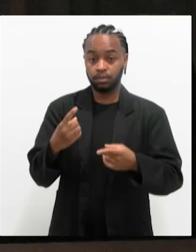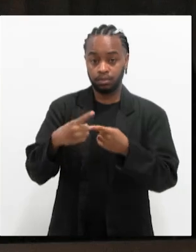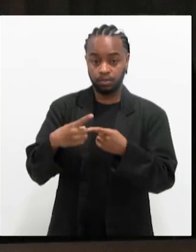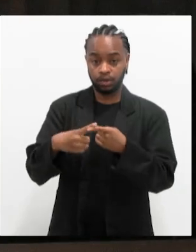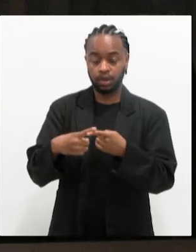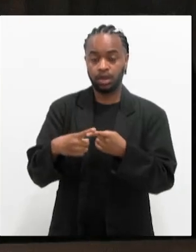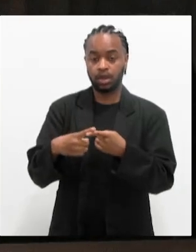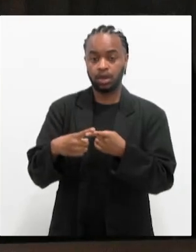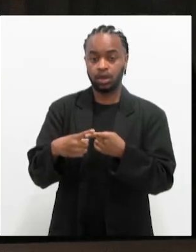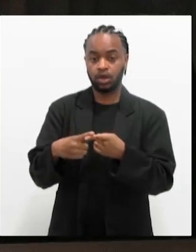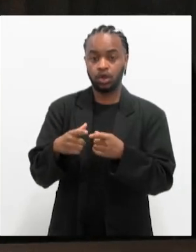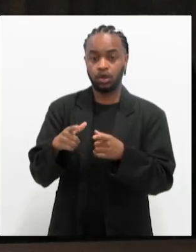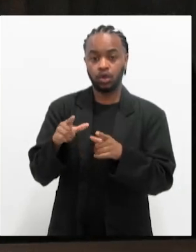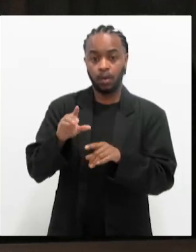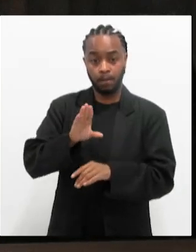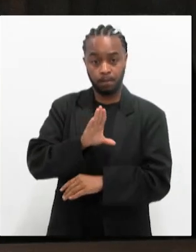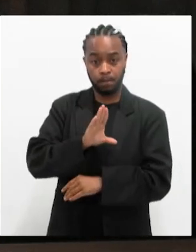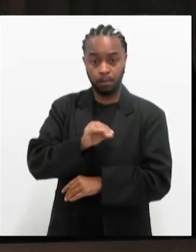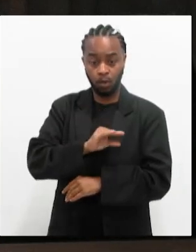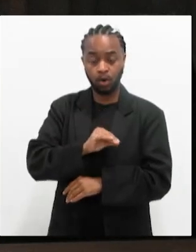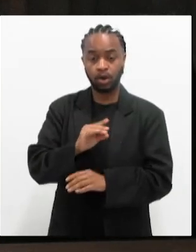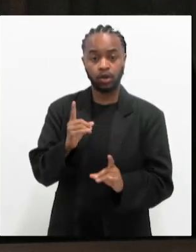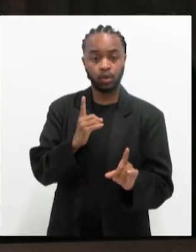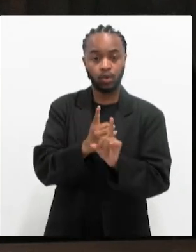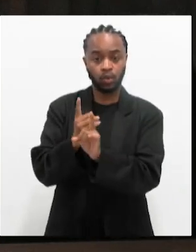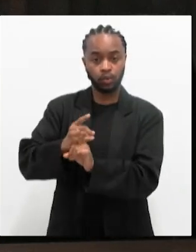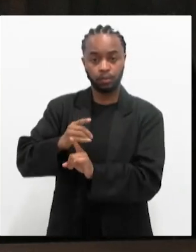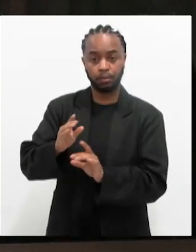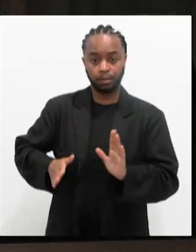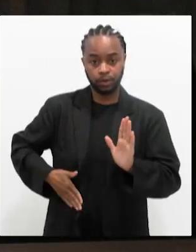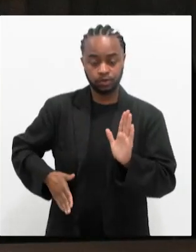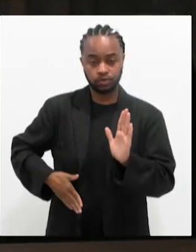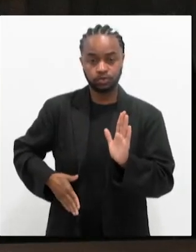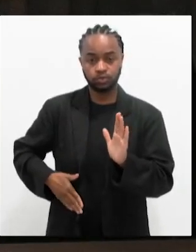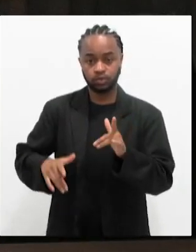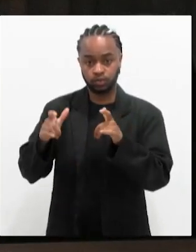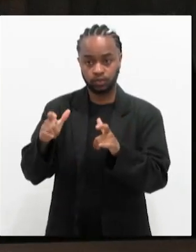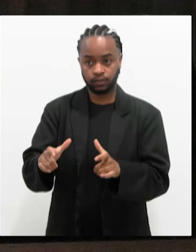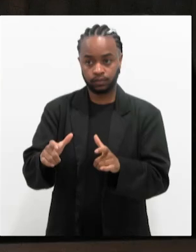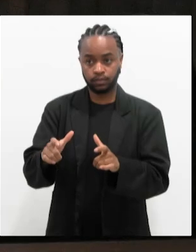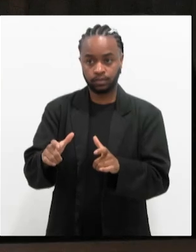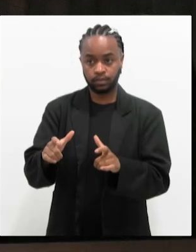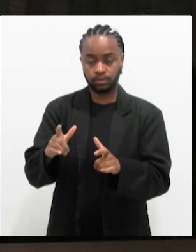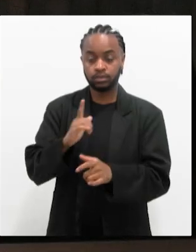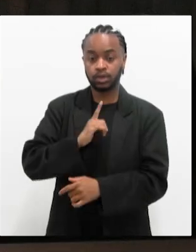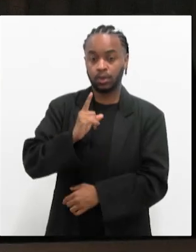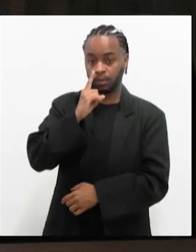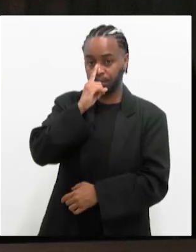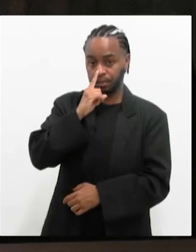fumo, senhores, aonde se encontra traficante, se assume o risco